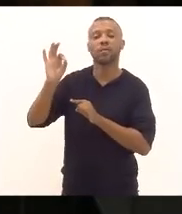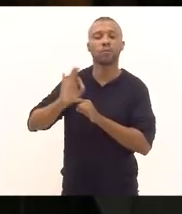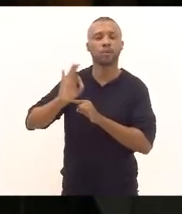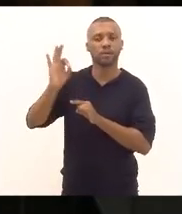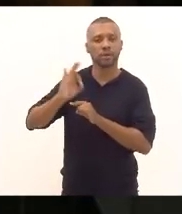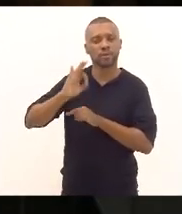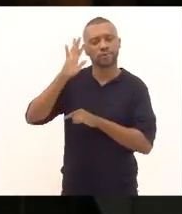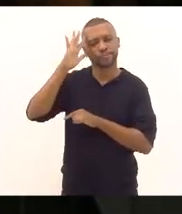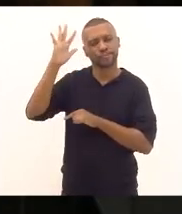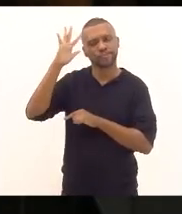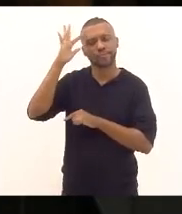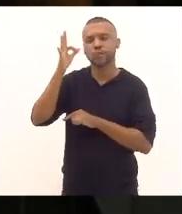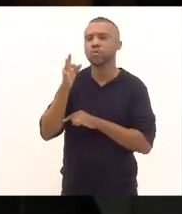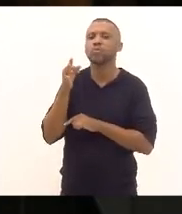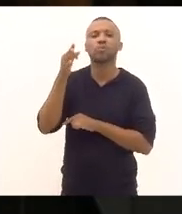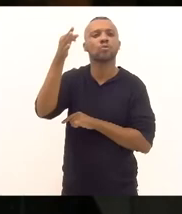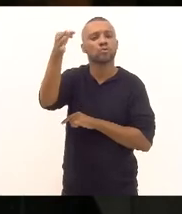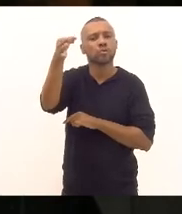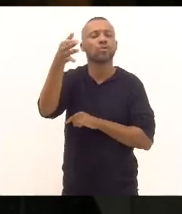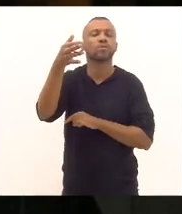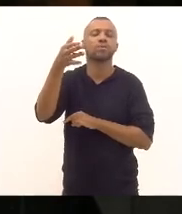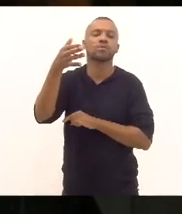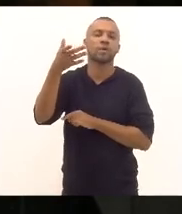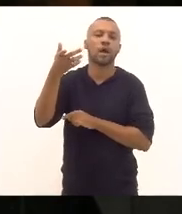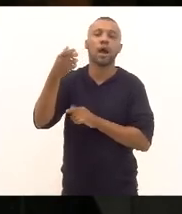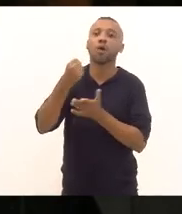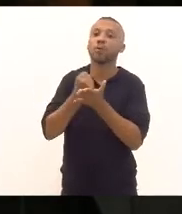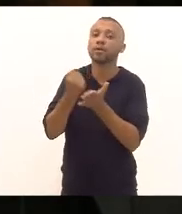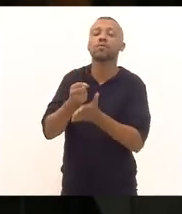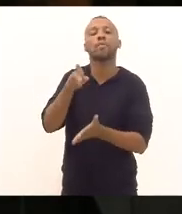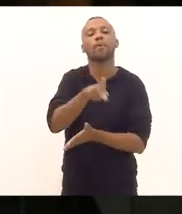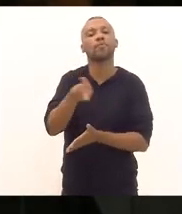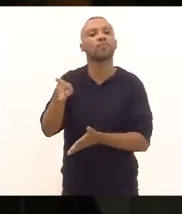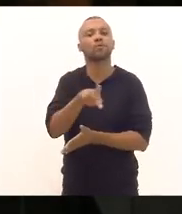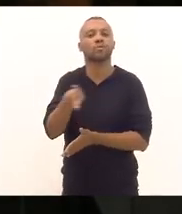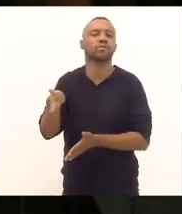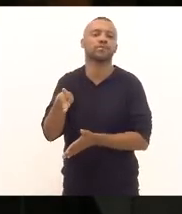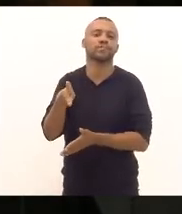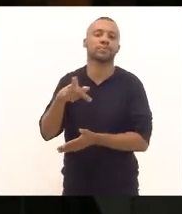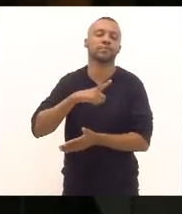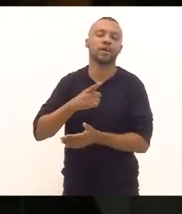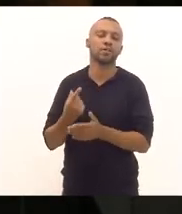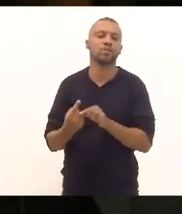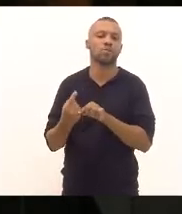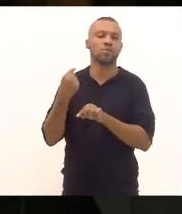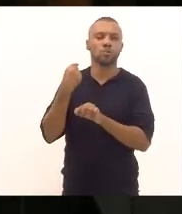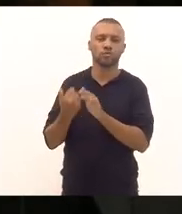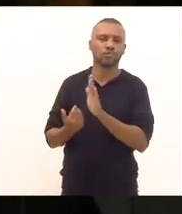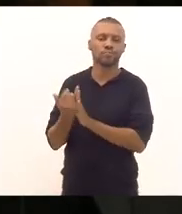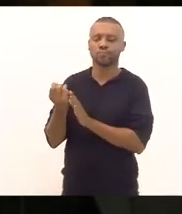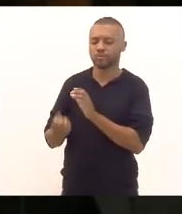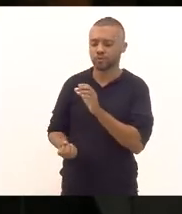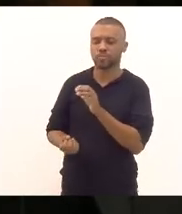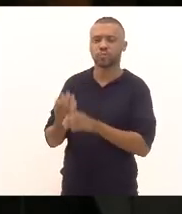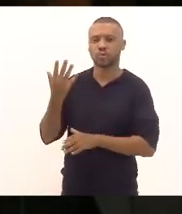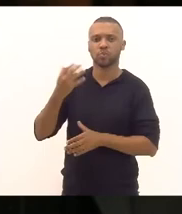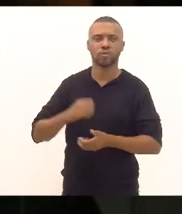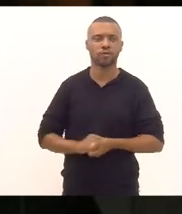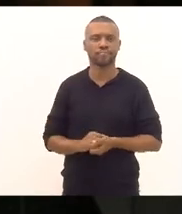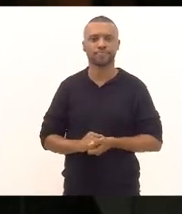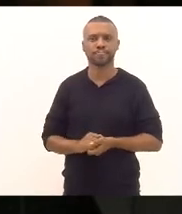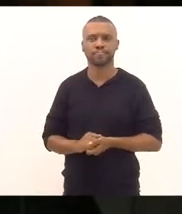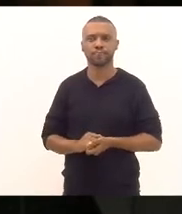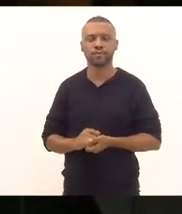projeção da Projeção de docente que foi feita da sua quando da sua da sua criação Ou seja